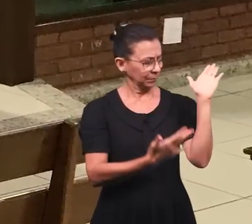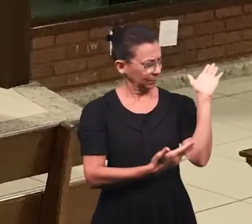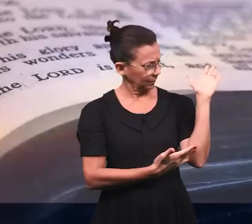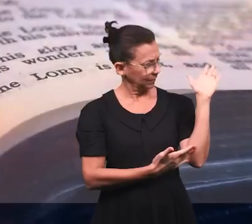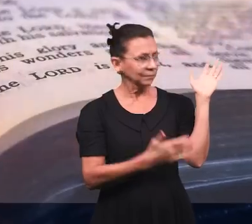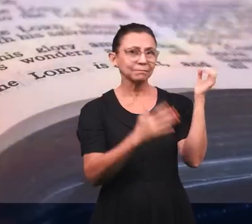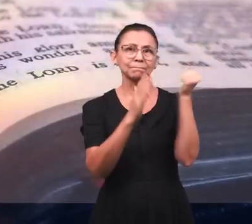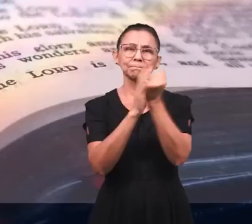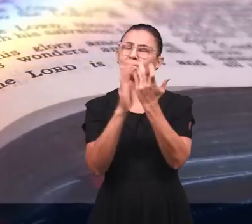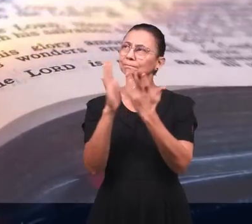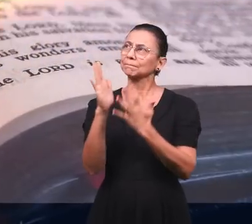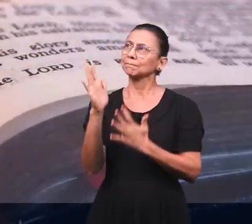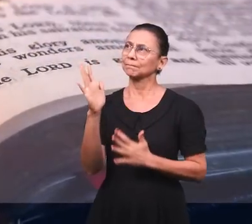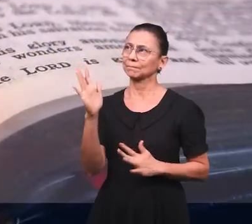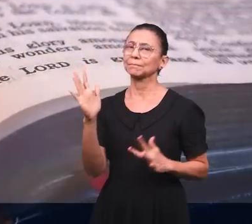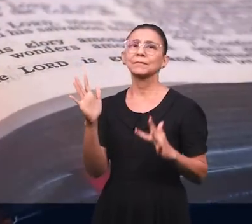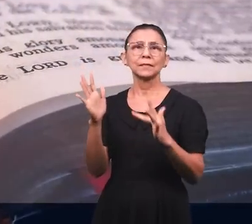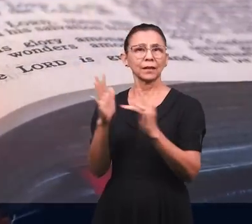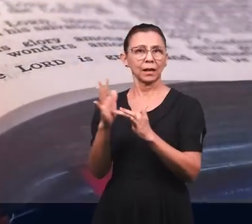Salvador, pelo teu